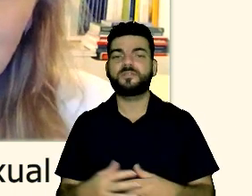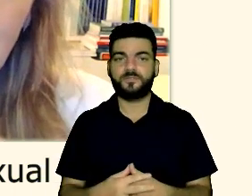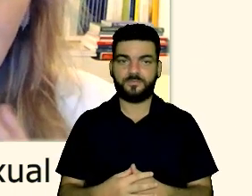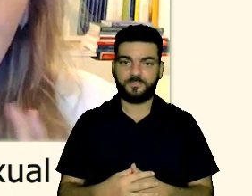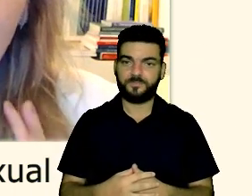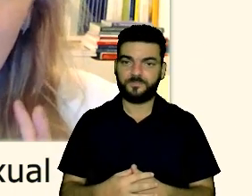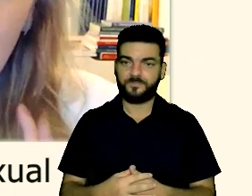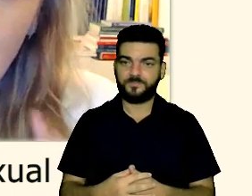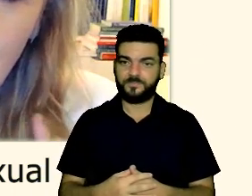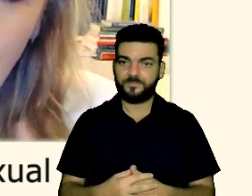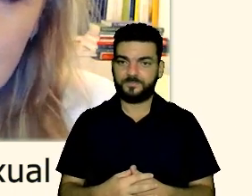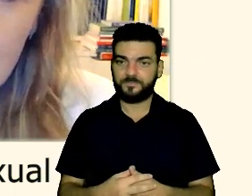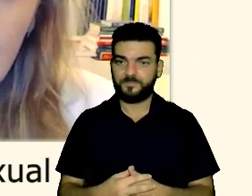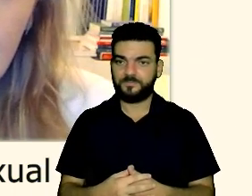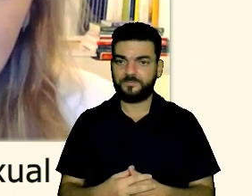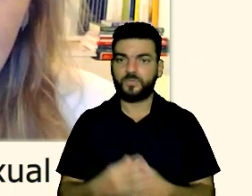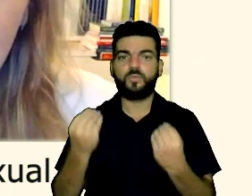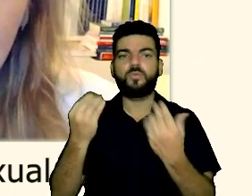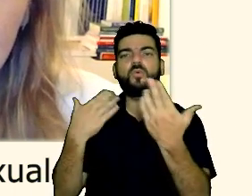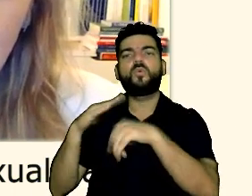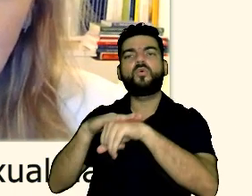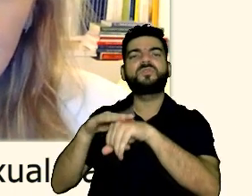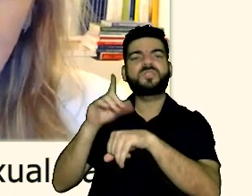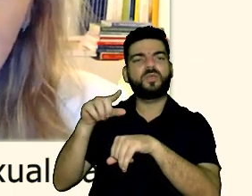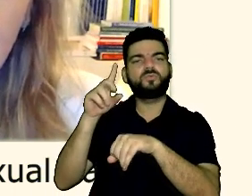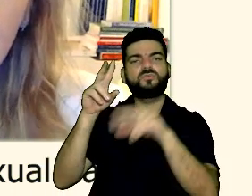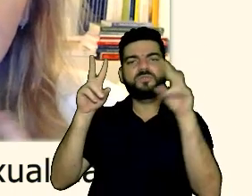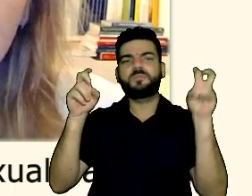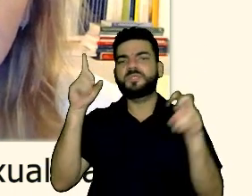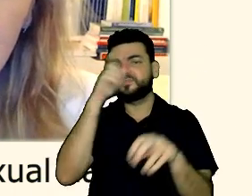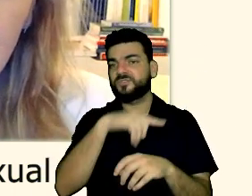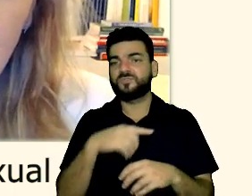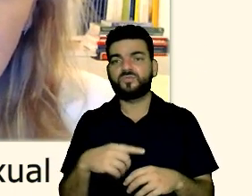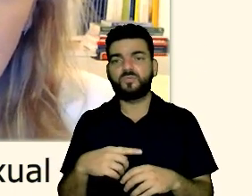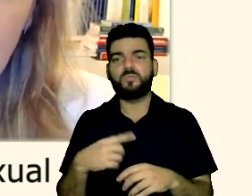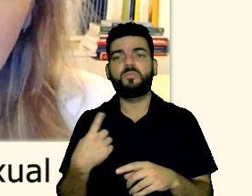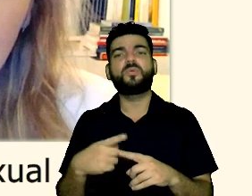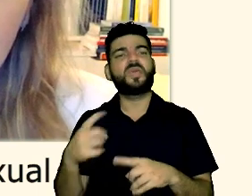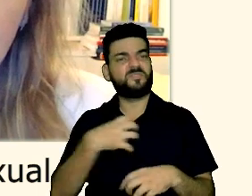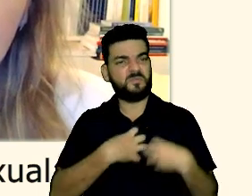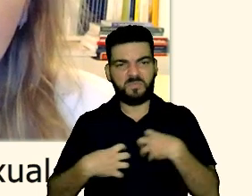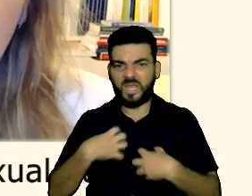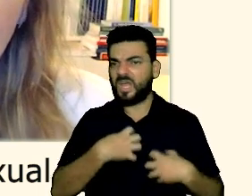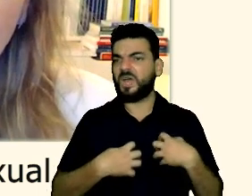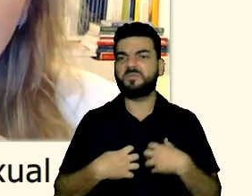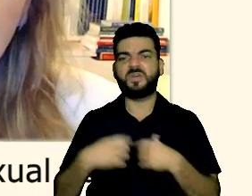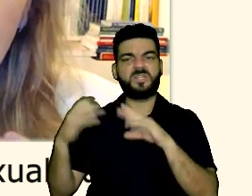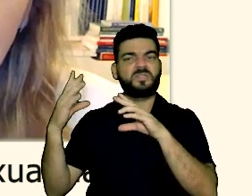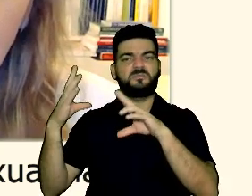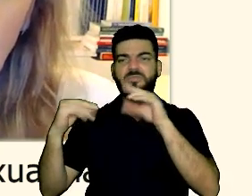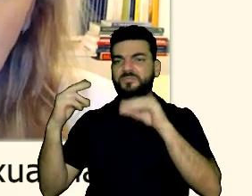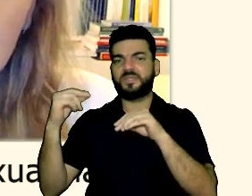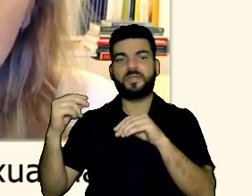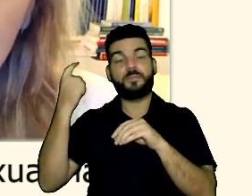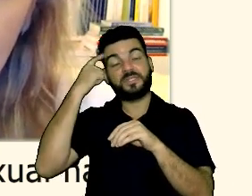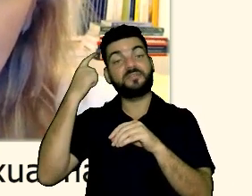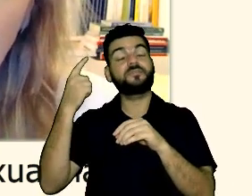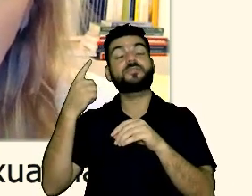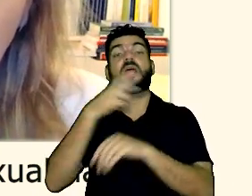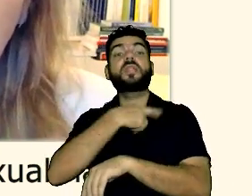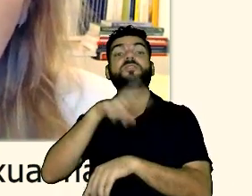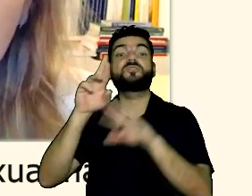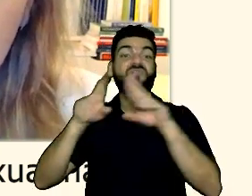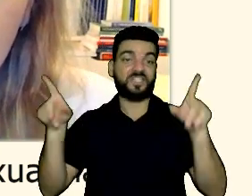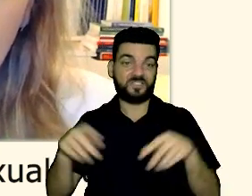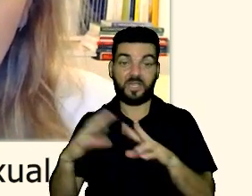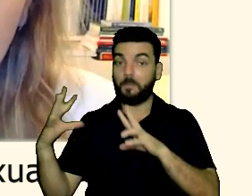bem afrontosa aquela situação e um grande desafio para mim, doutora Thais. Como tratar